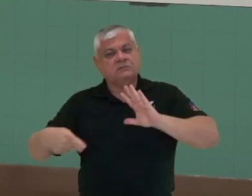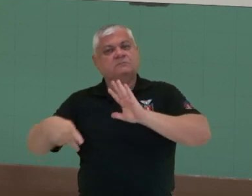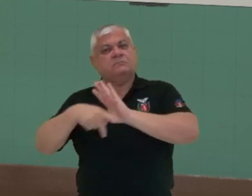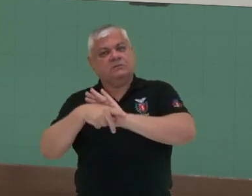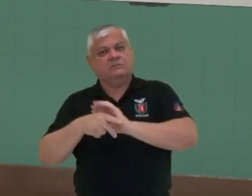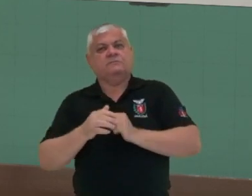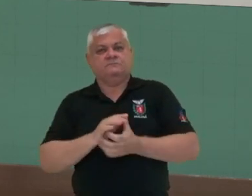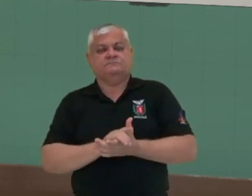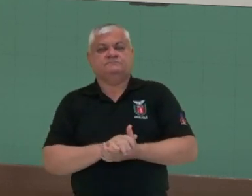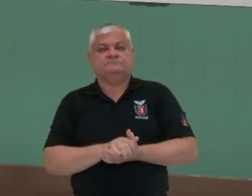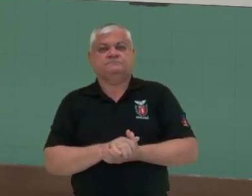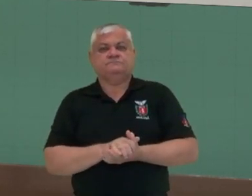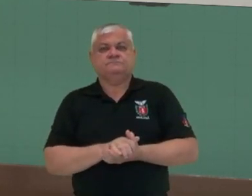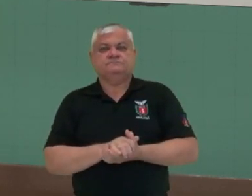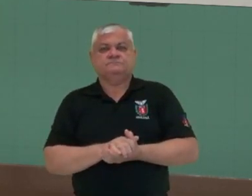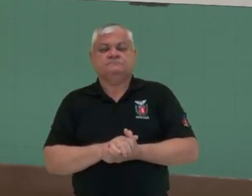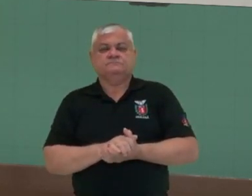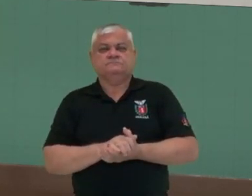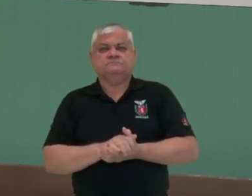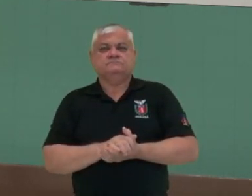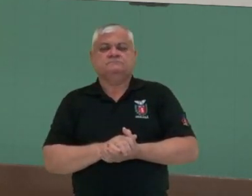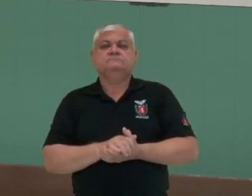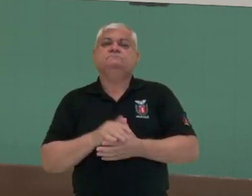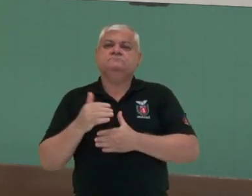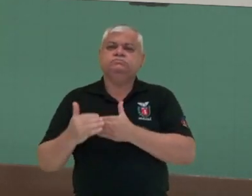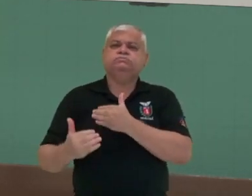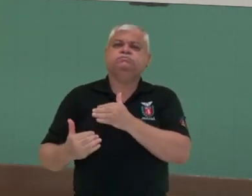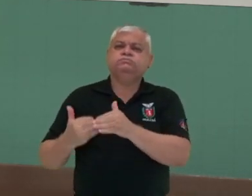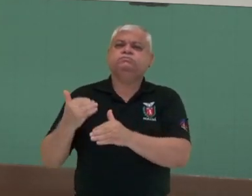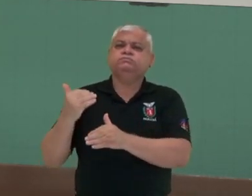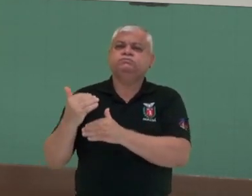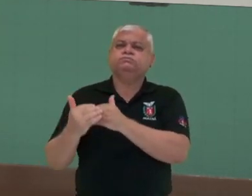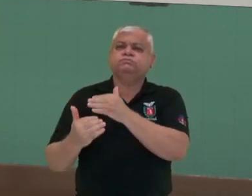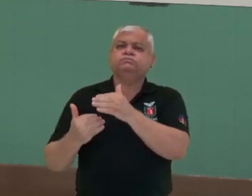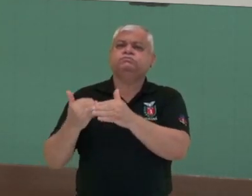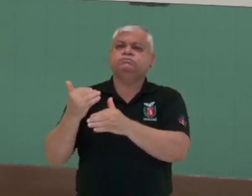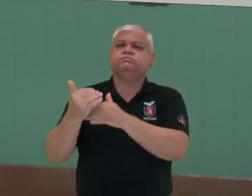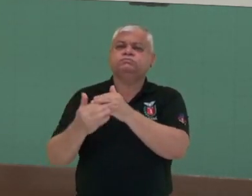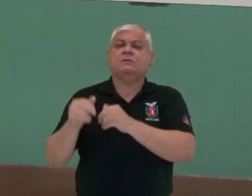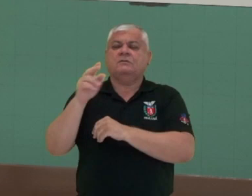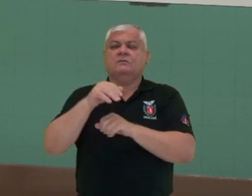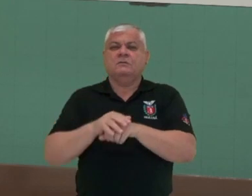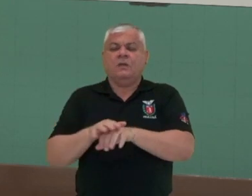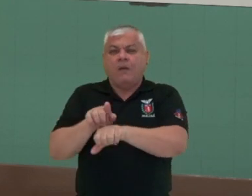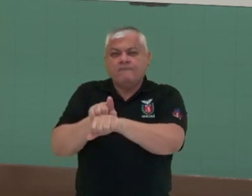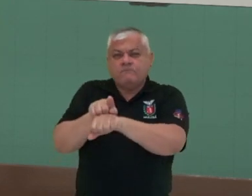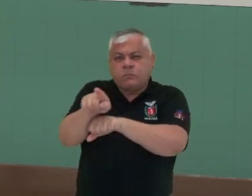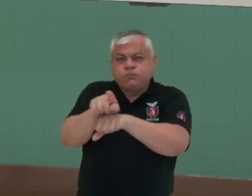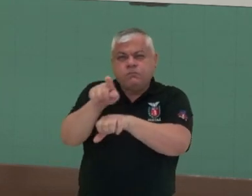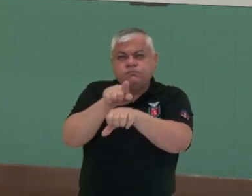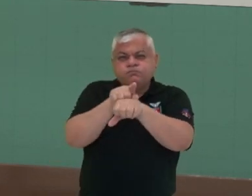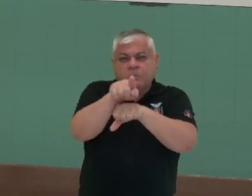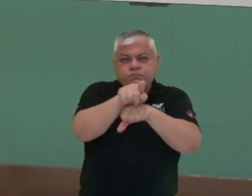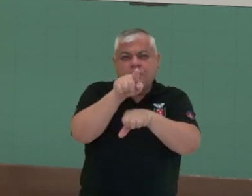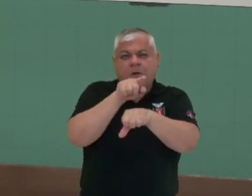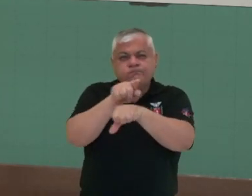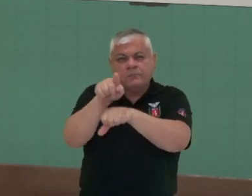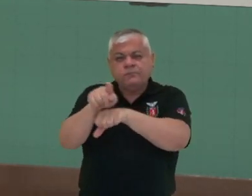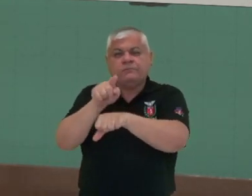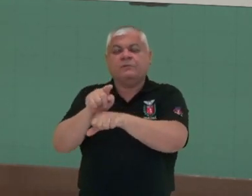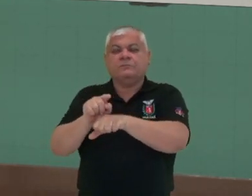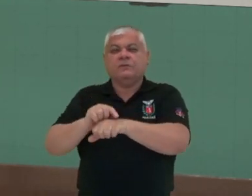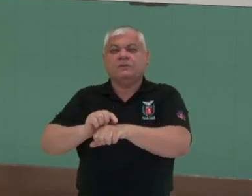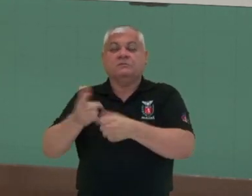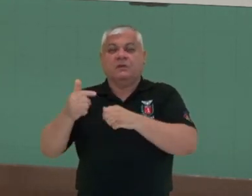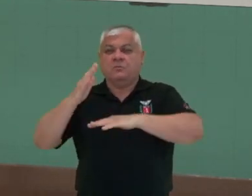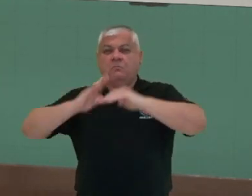marcial. Como isso, com a evolução do uso da pólvora, né, as lutas perderam, as artes